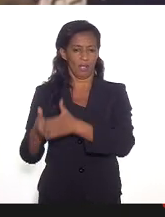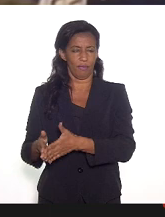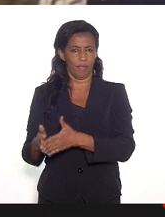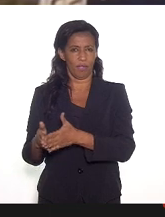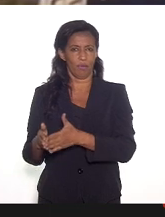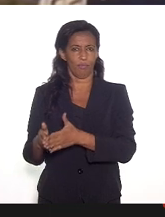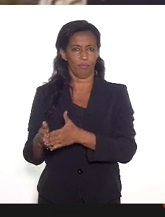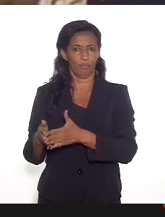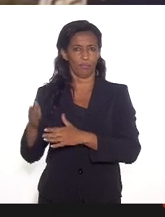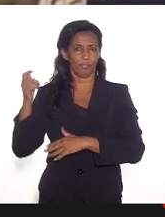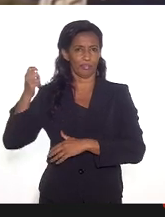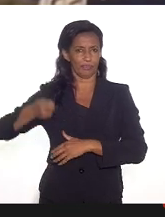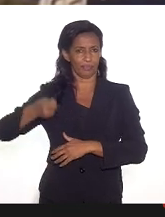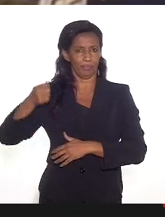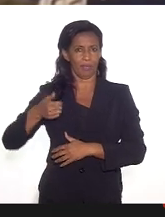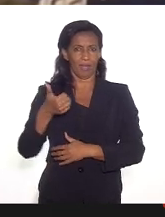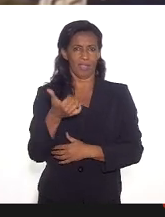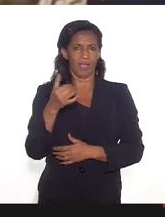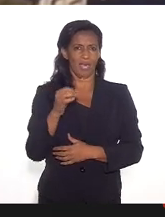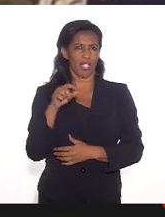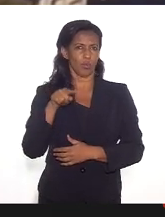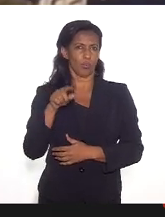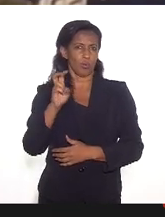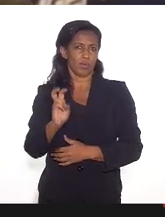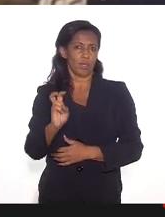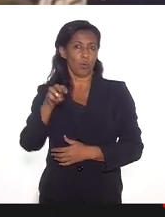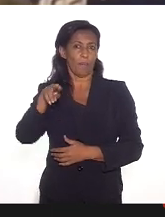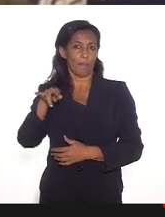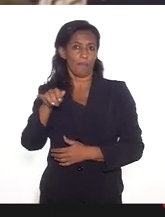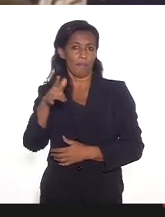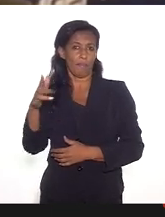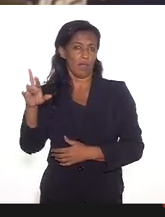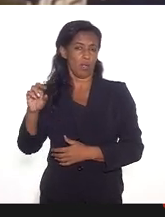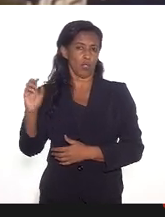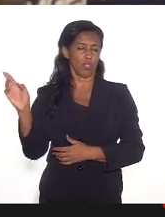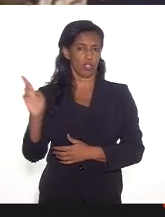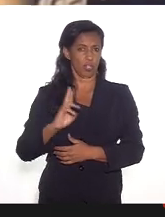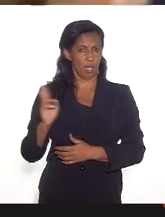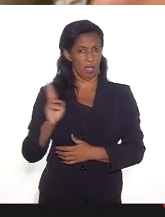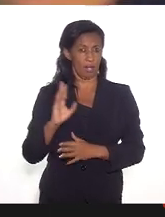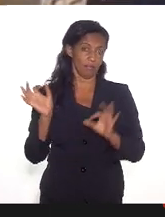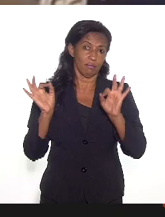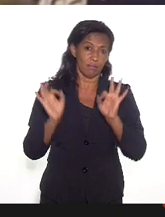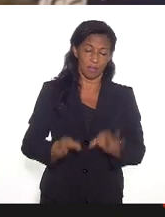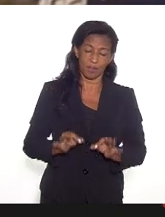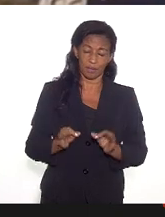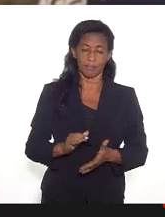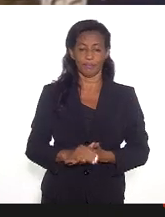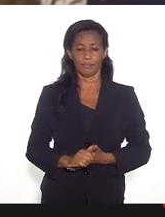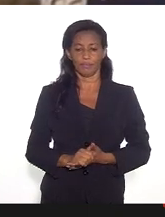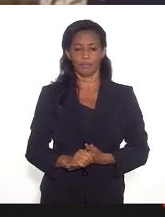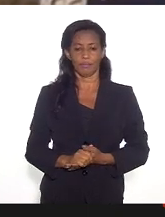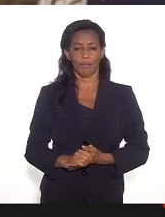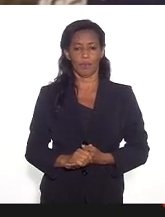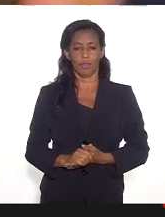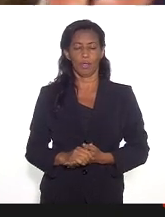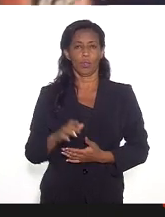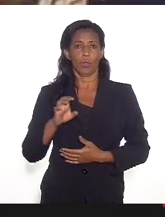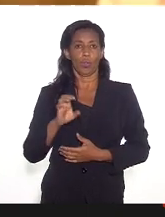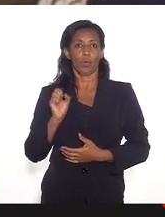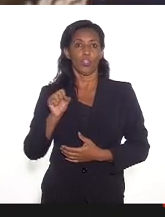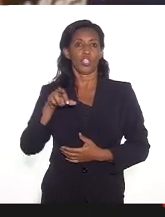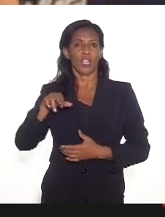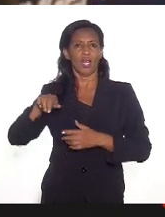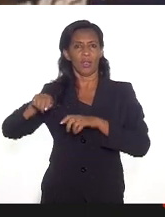arrematado por cerca de 10,5 milhões de reais. E certamente o estaleiro que